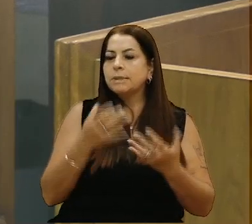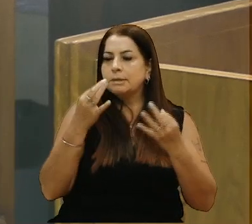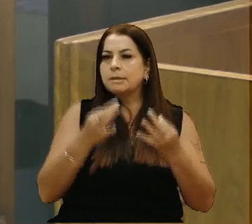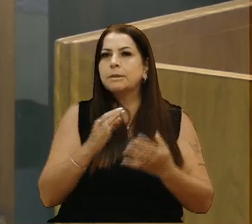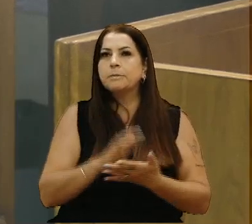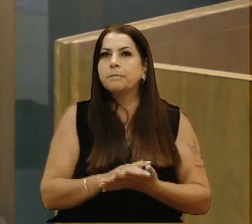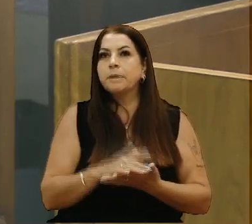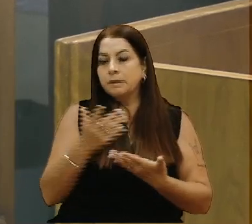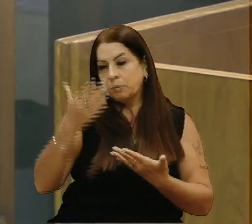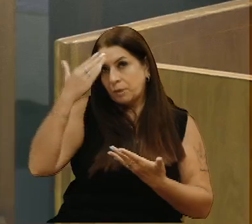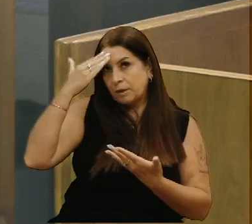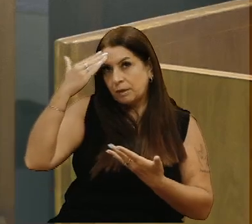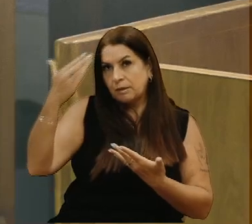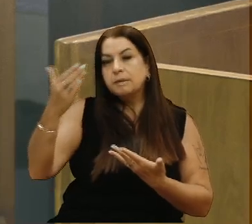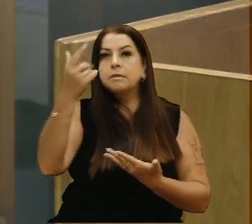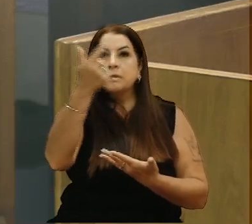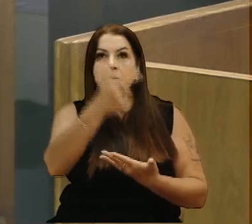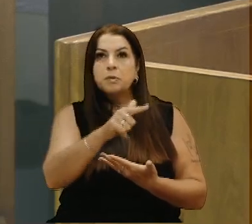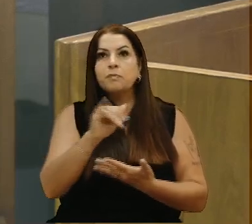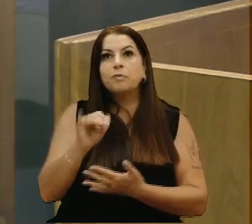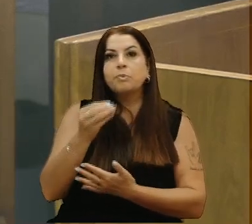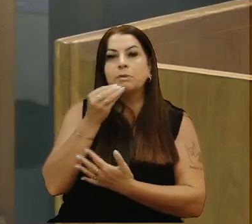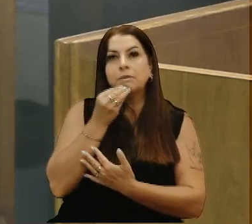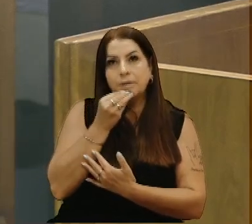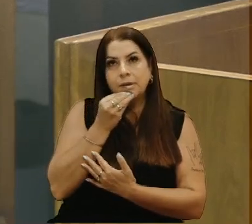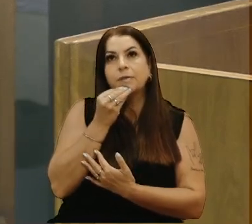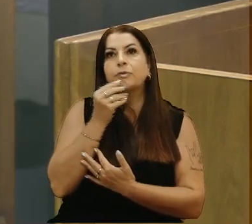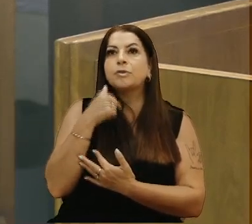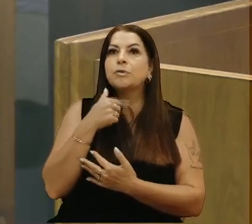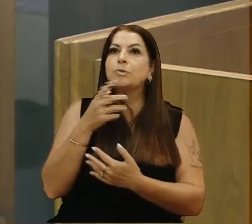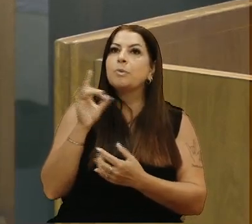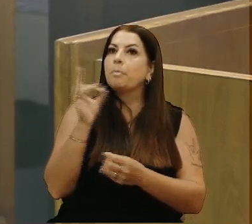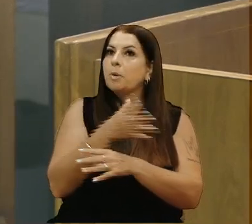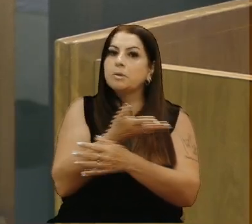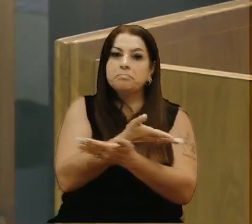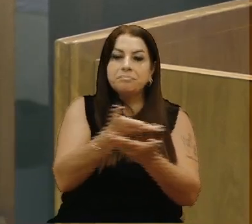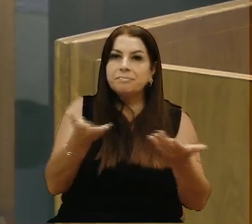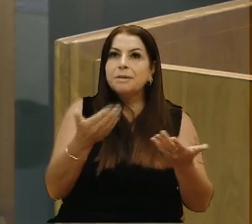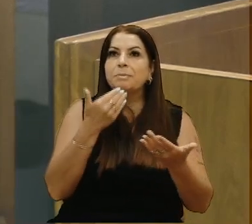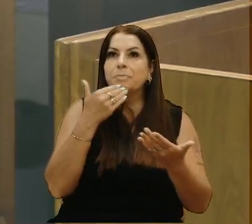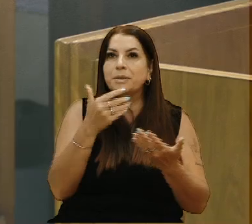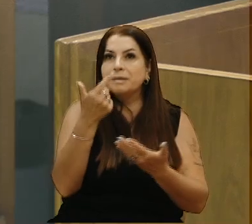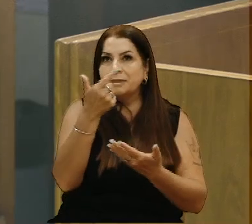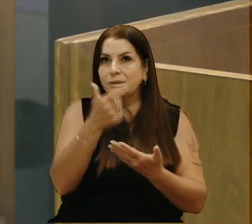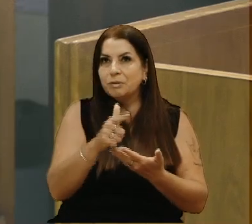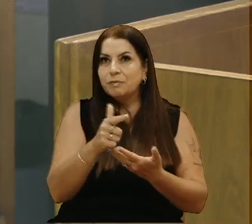correta. Então, agradeço mais uma vez a oportunidade, estou à disposição e peço mais uma